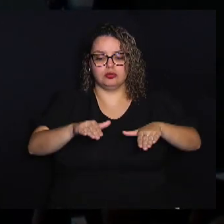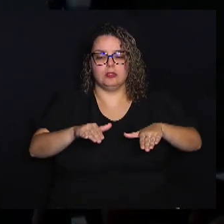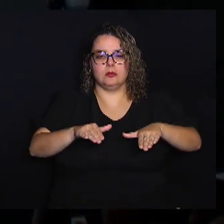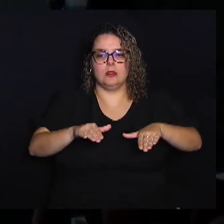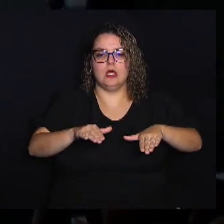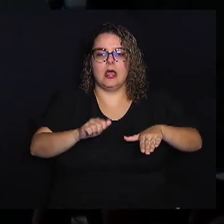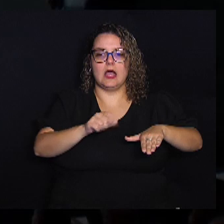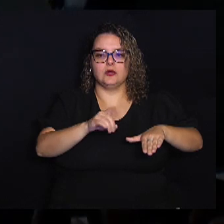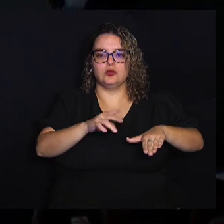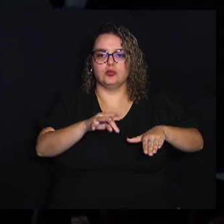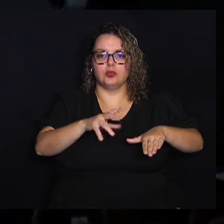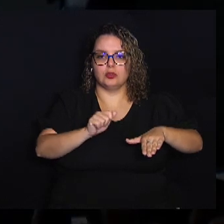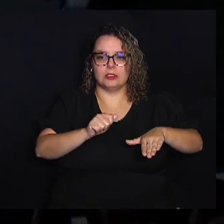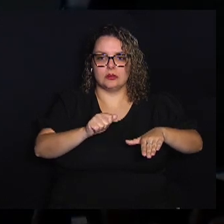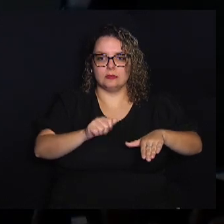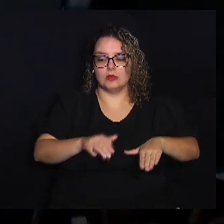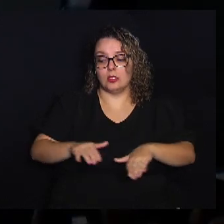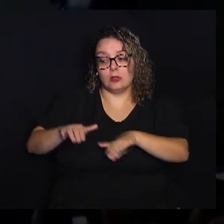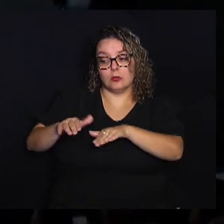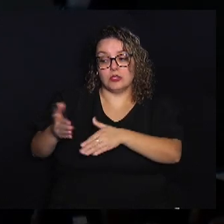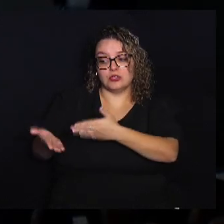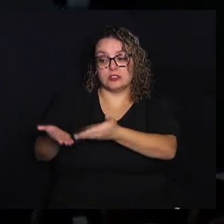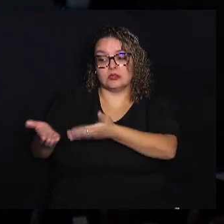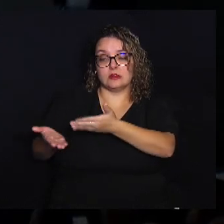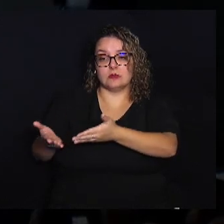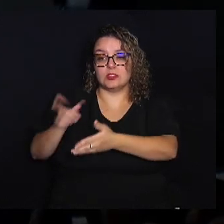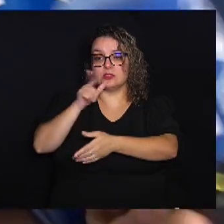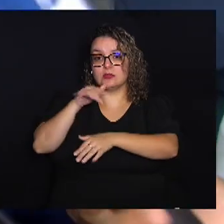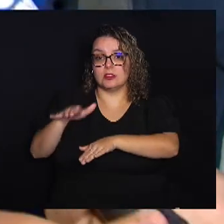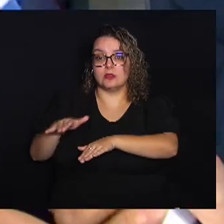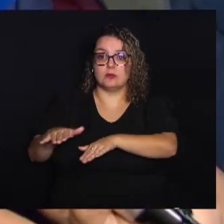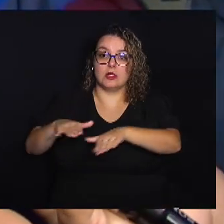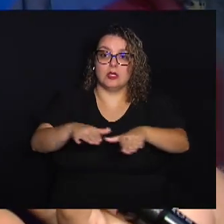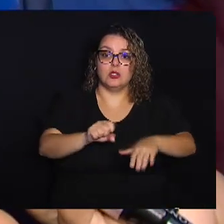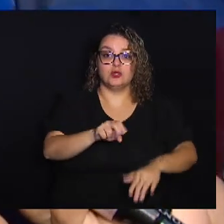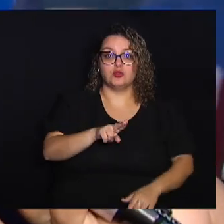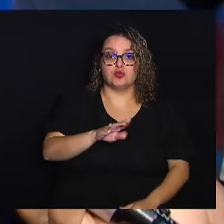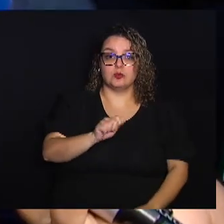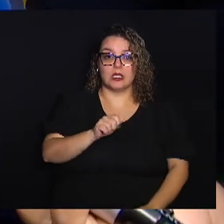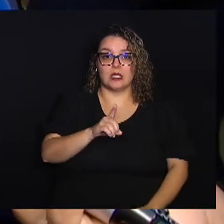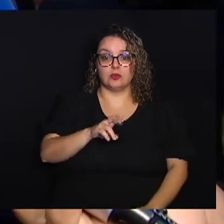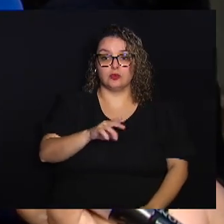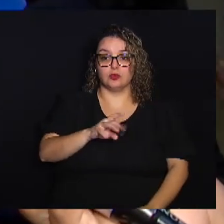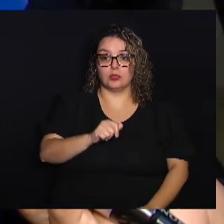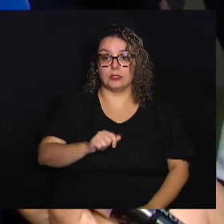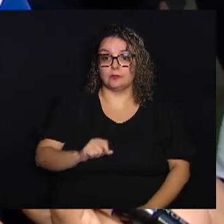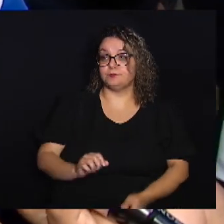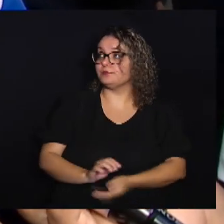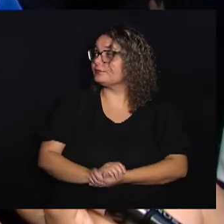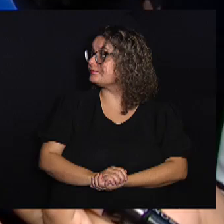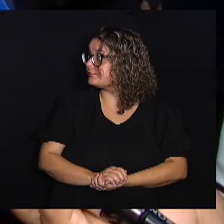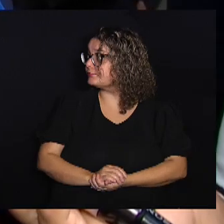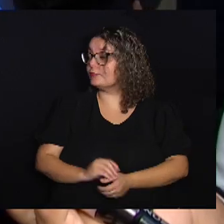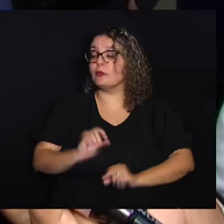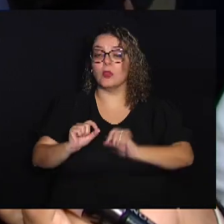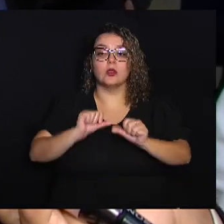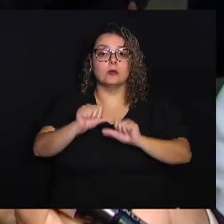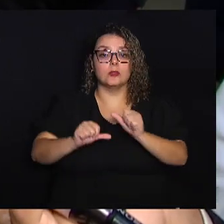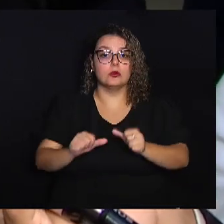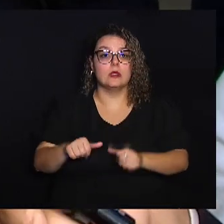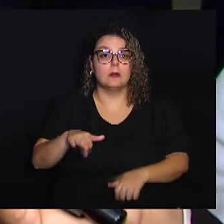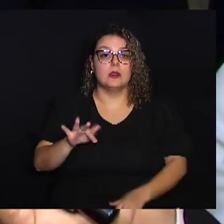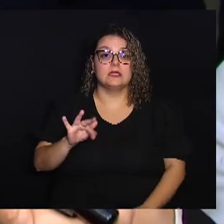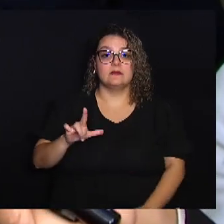adutora de água, estação de tratamento de água e uma subadutora. Olha, o que muda é que nós passamos a ter mais flexibilidade